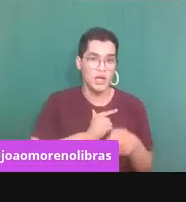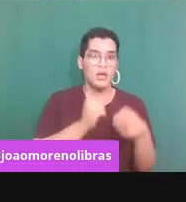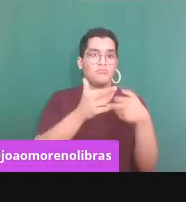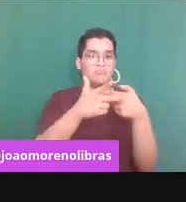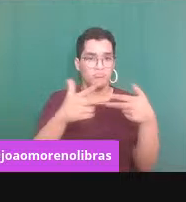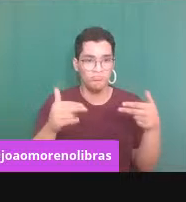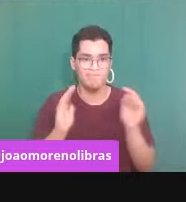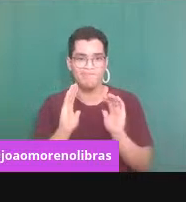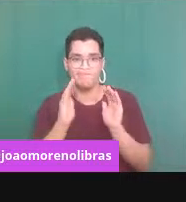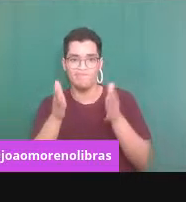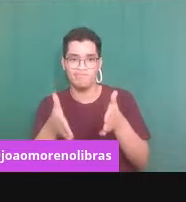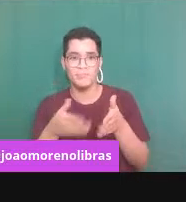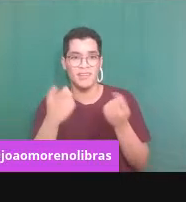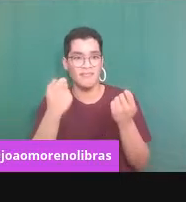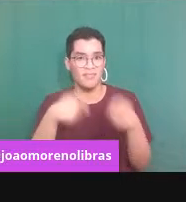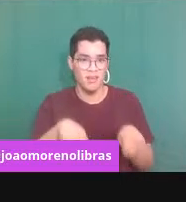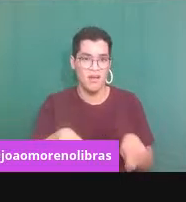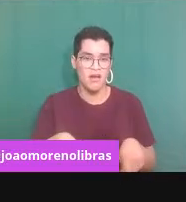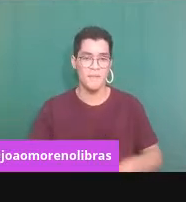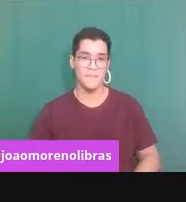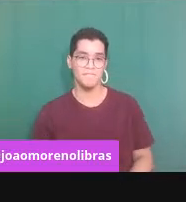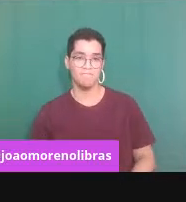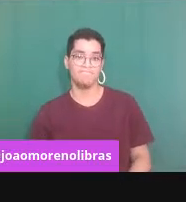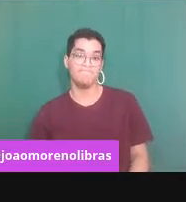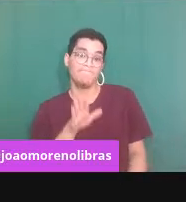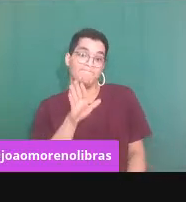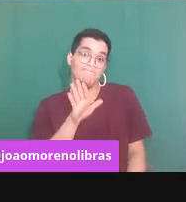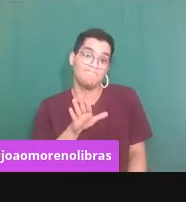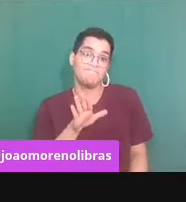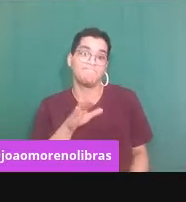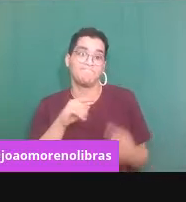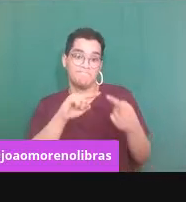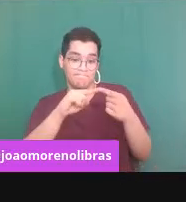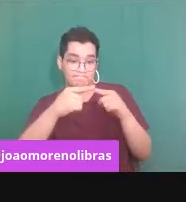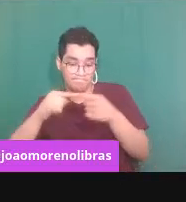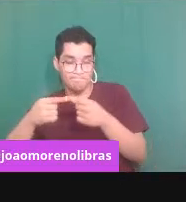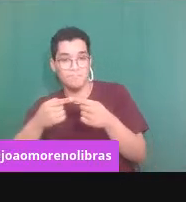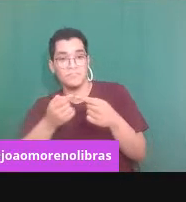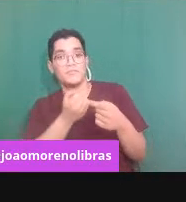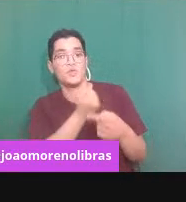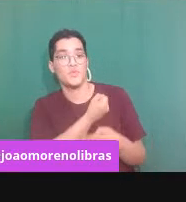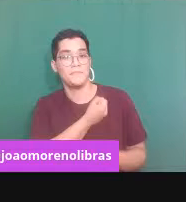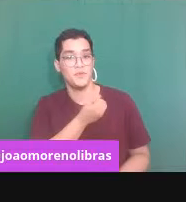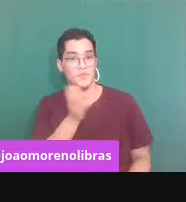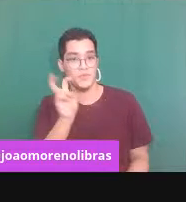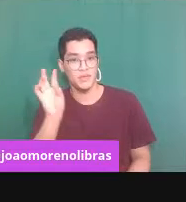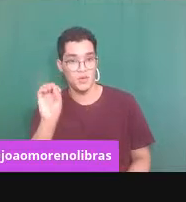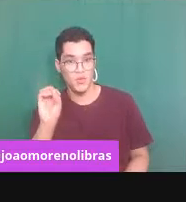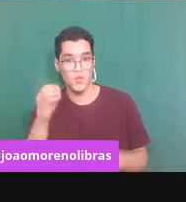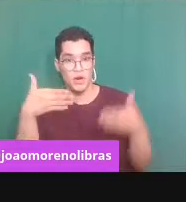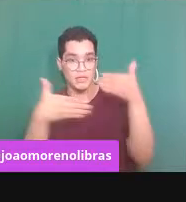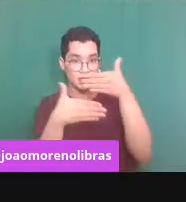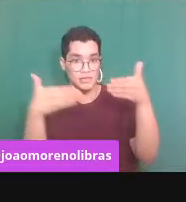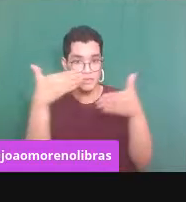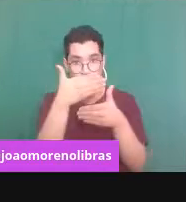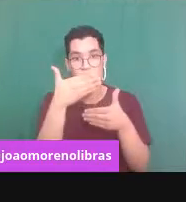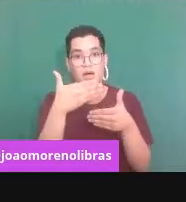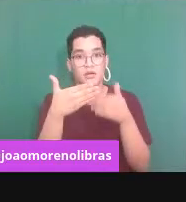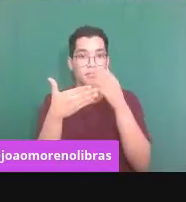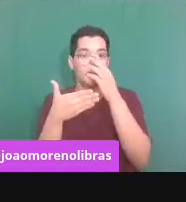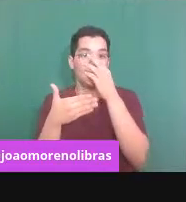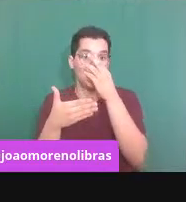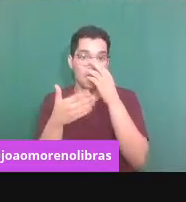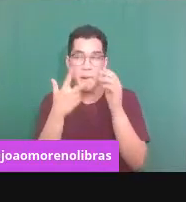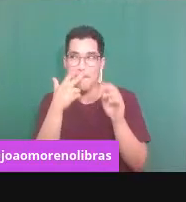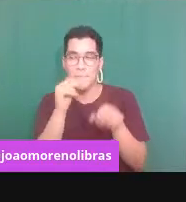né? Depois, na sequência, no slide 50, eu faria algumas, eu sei que o tempo já